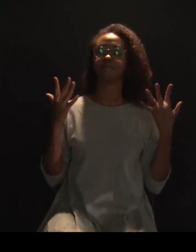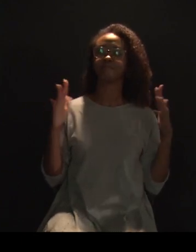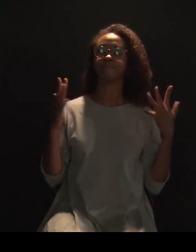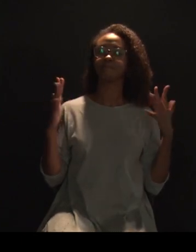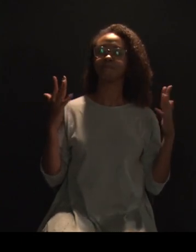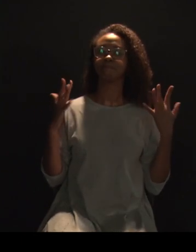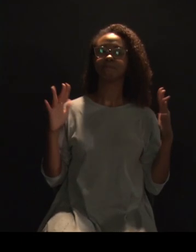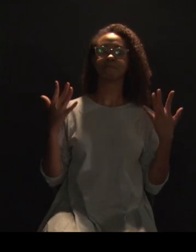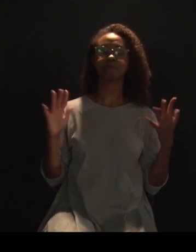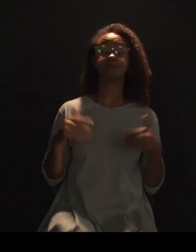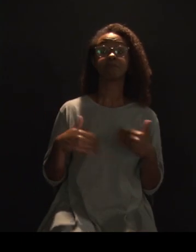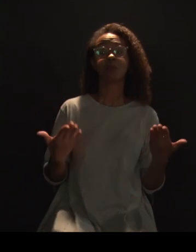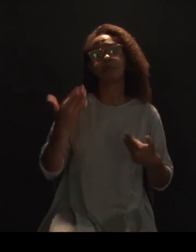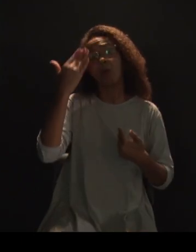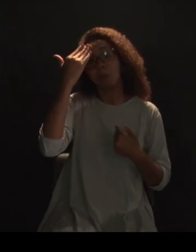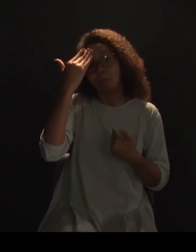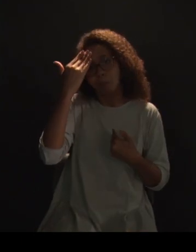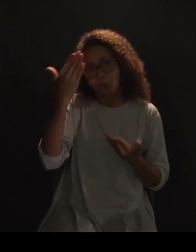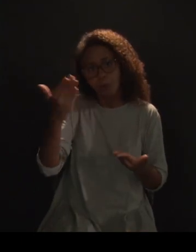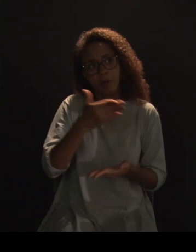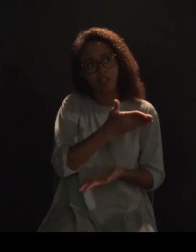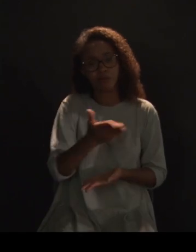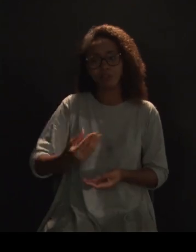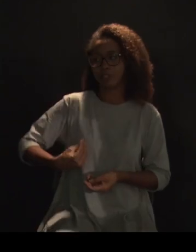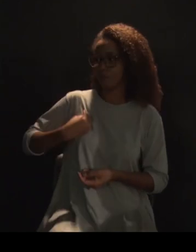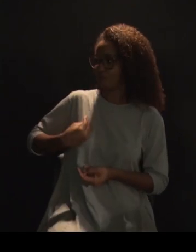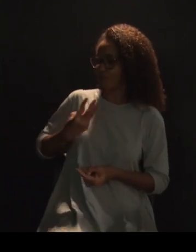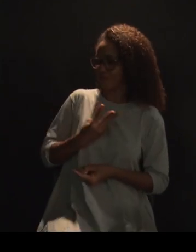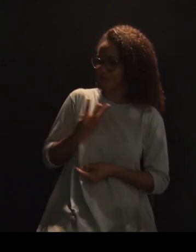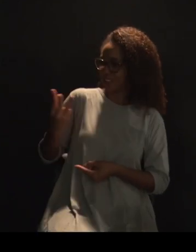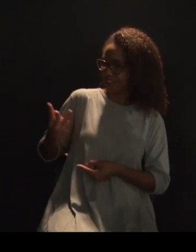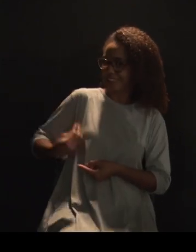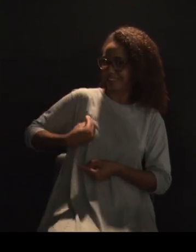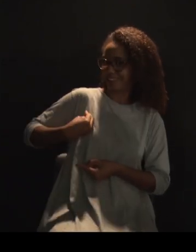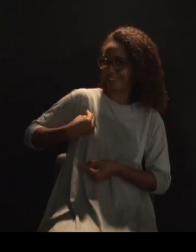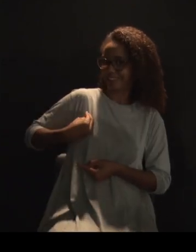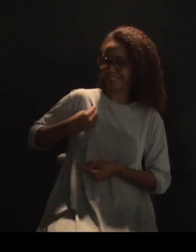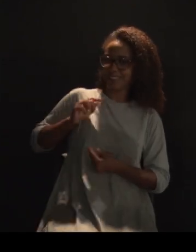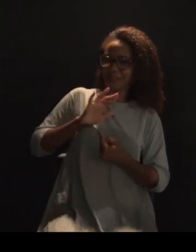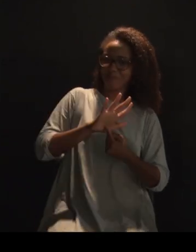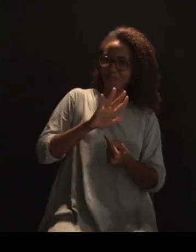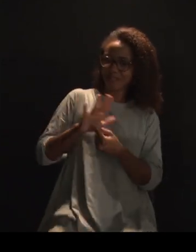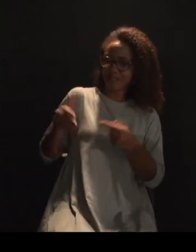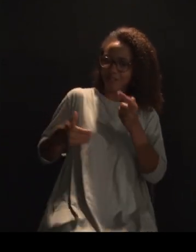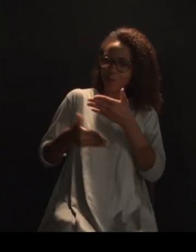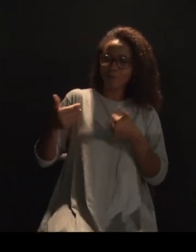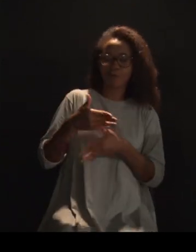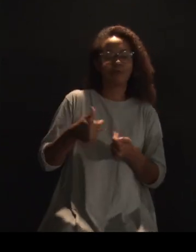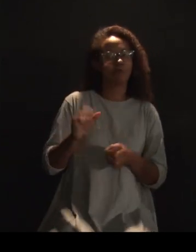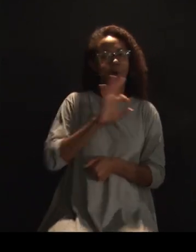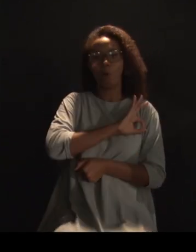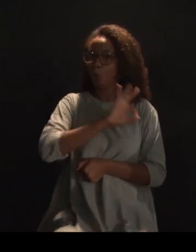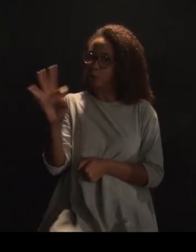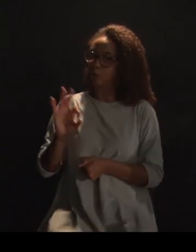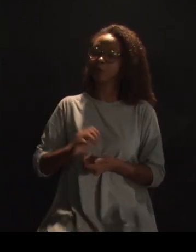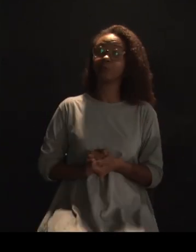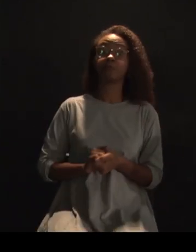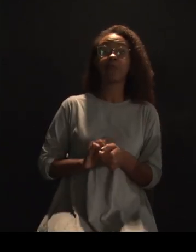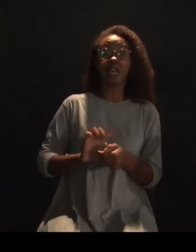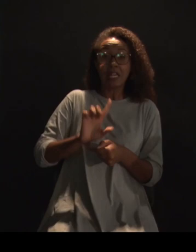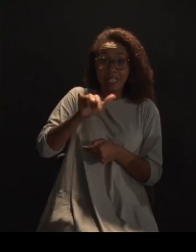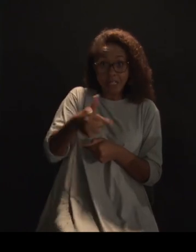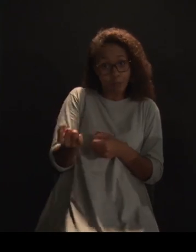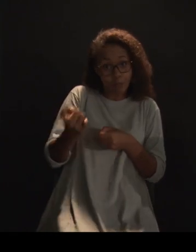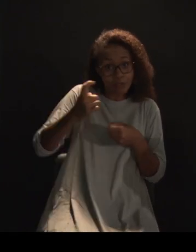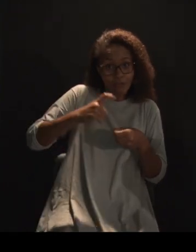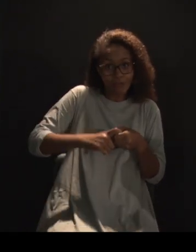então gente muito obrigado obrigado por vocês três tac pela pelas apresentações foram foi muito ótimas daqui a pouco a gente